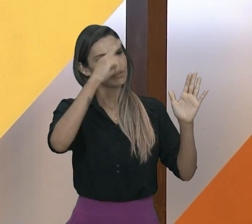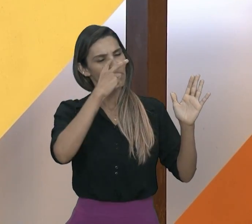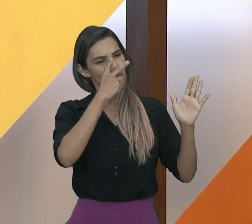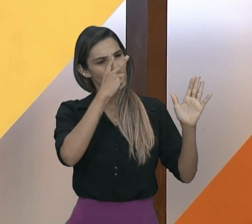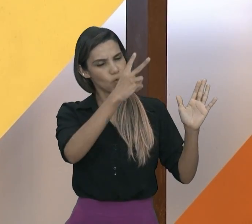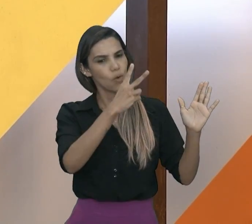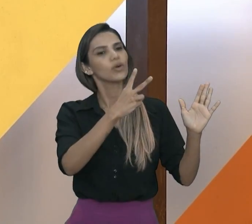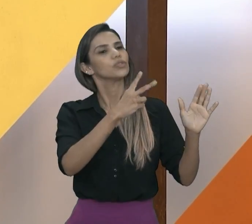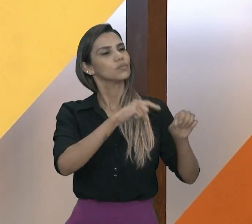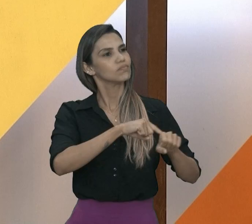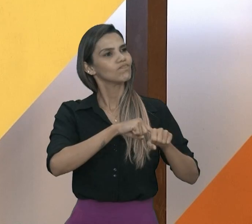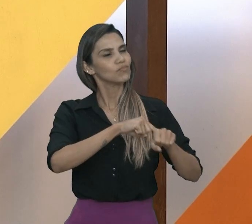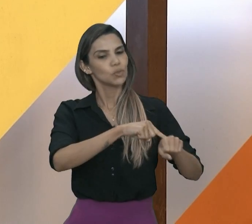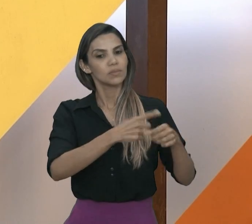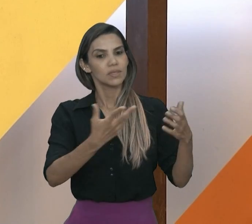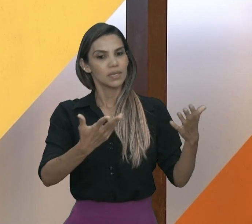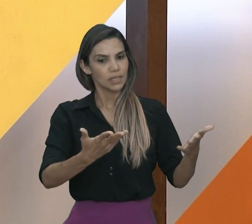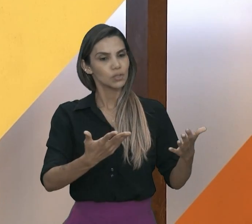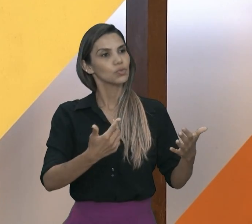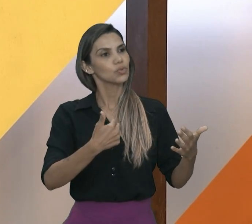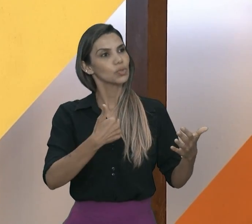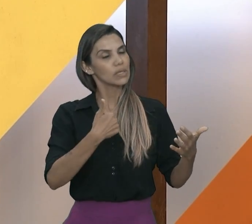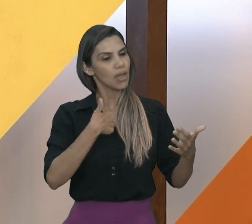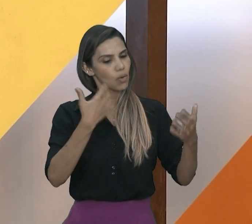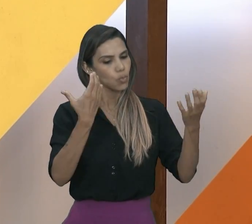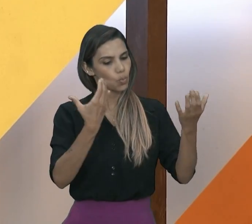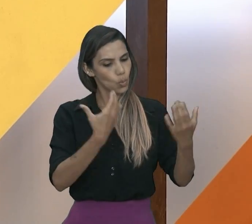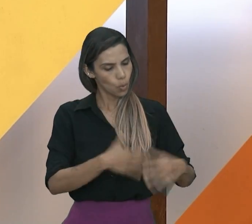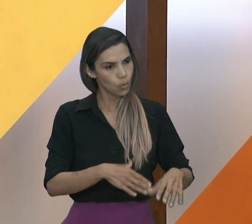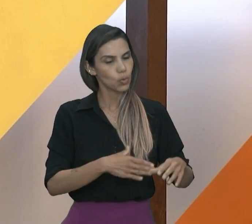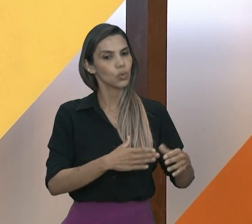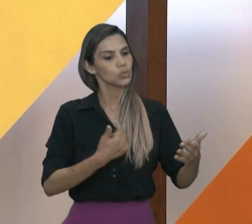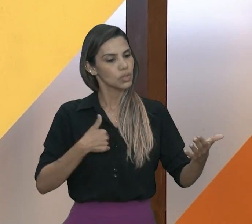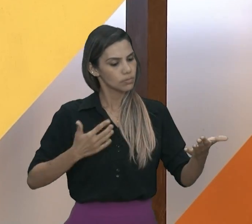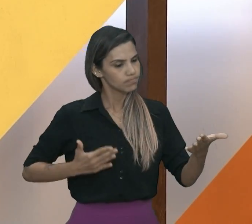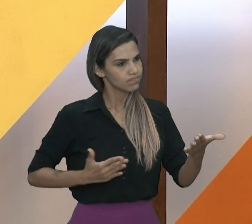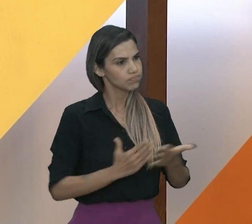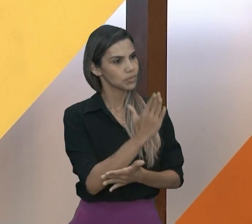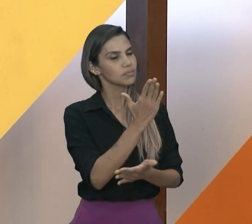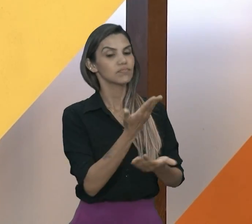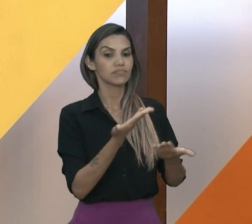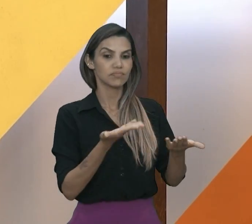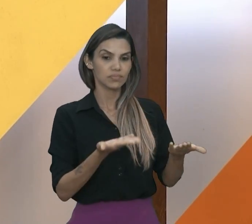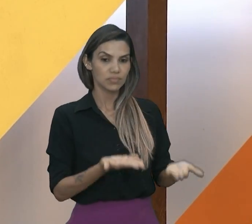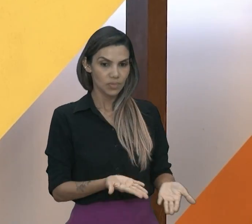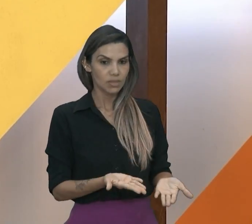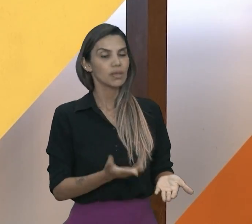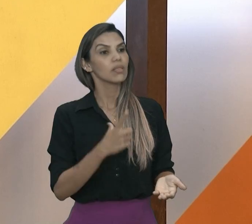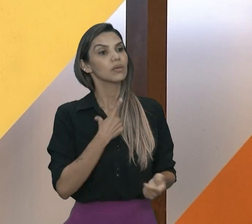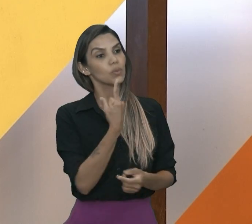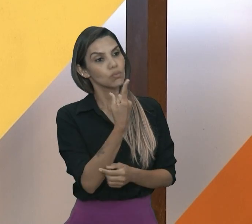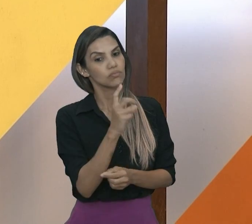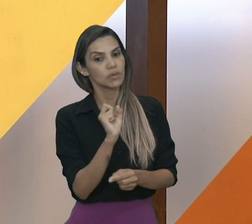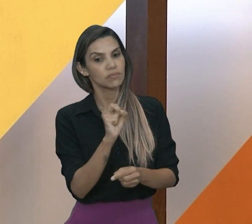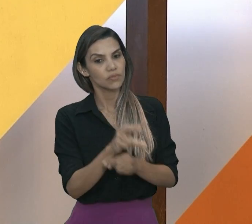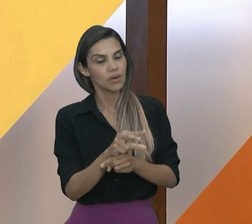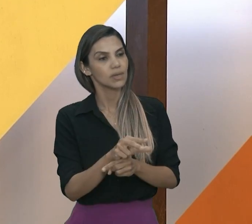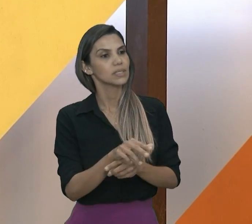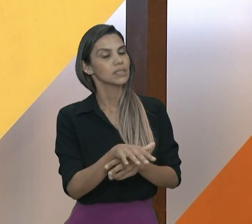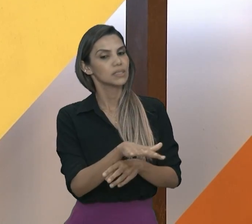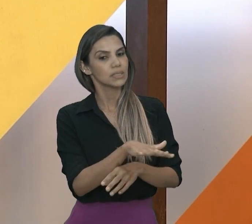o momento onde, a partir do concurso público que eu passei aqui, havia uma vaga para a carreira